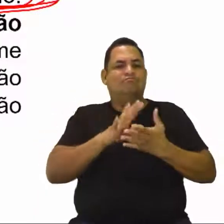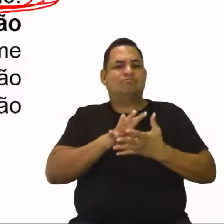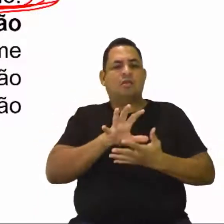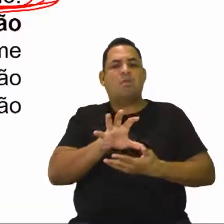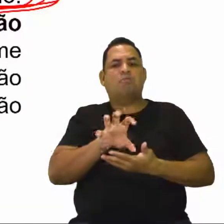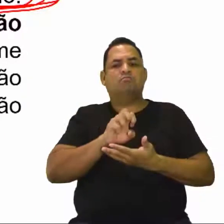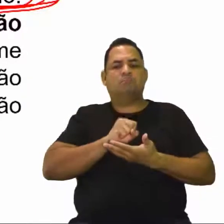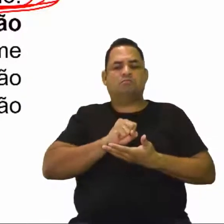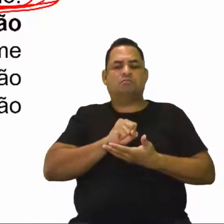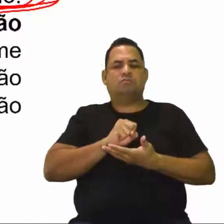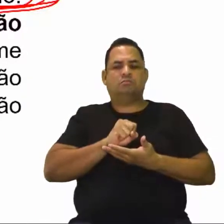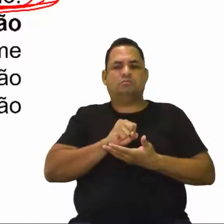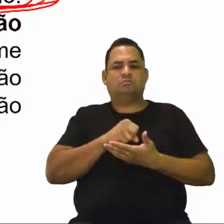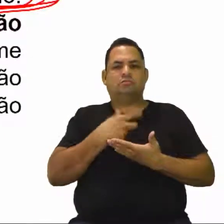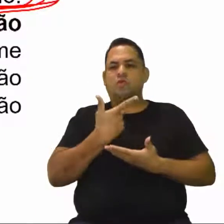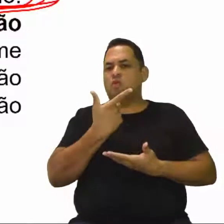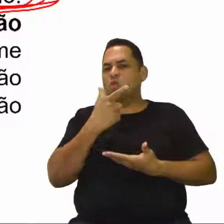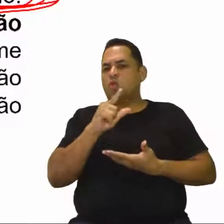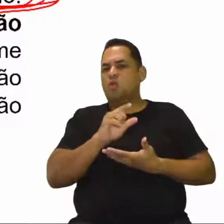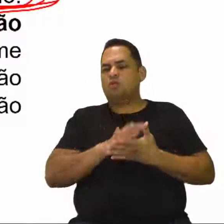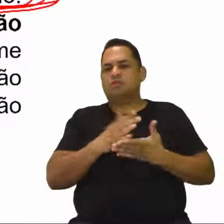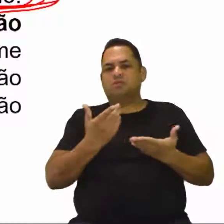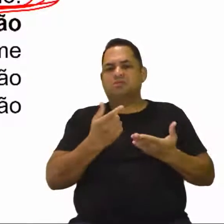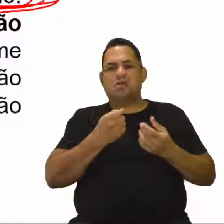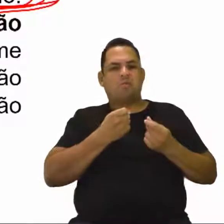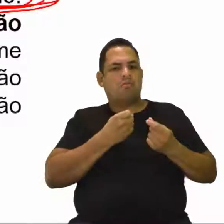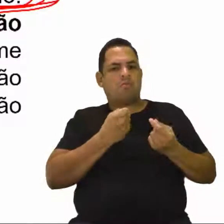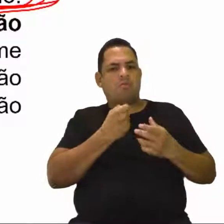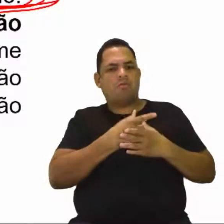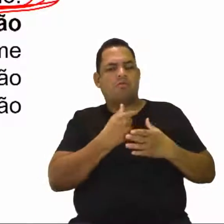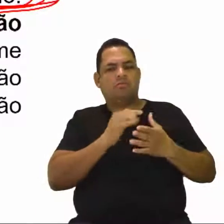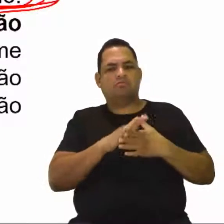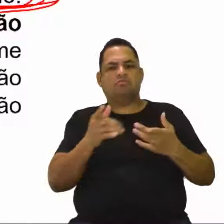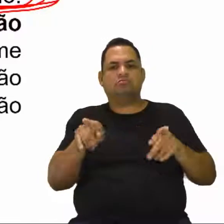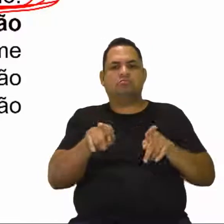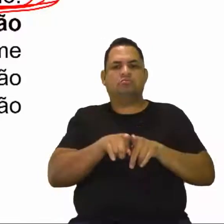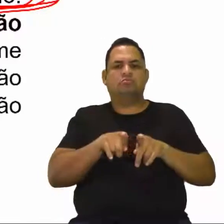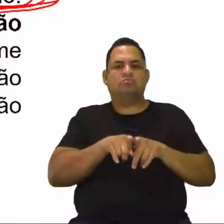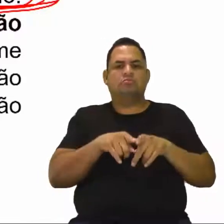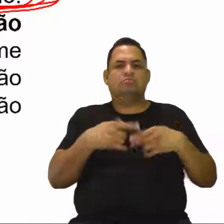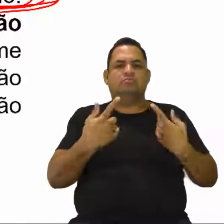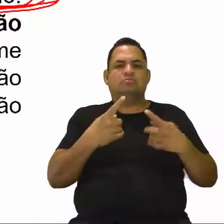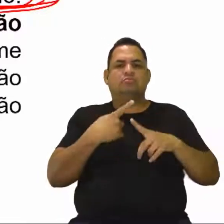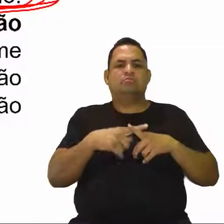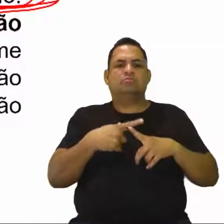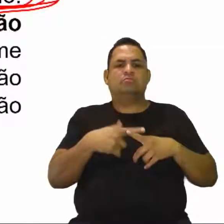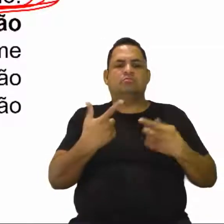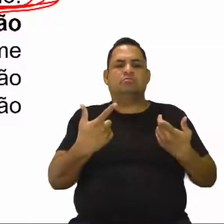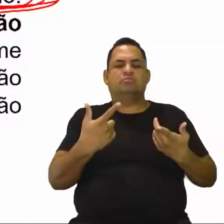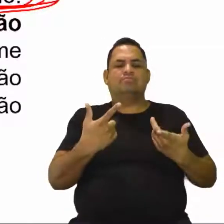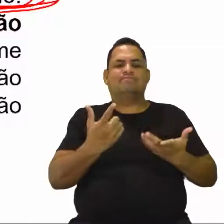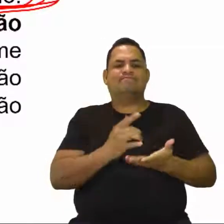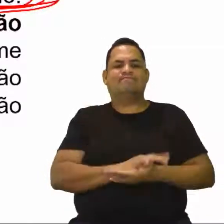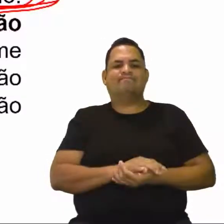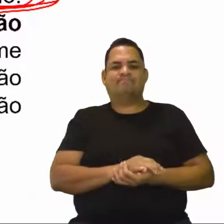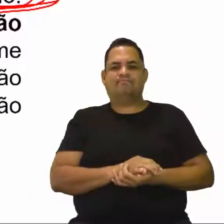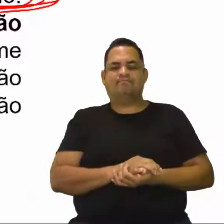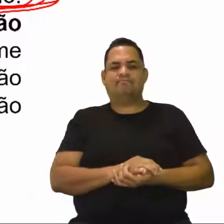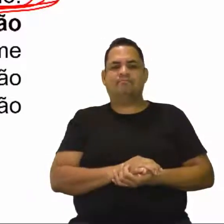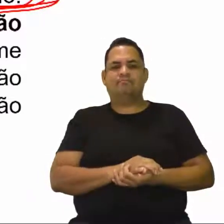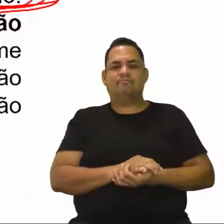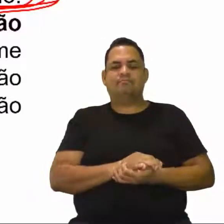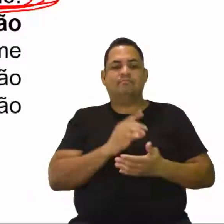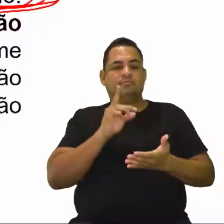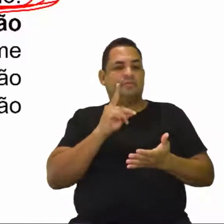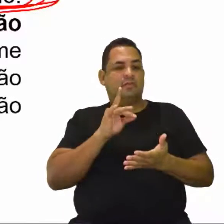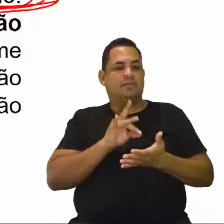absorveu, não conseguiu comprar. E muito menos o mercado externo. Professor, por que isso? Pois é, cara. Na